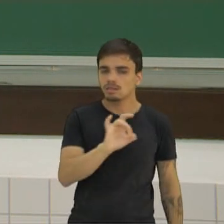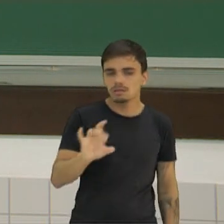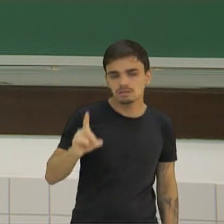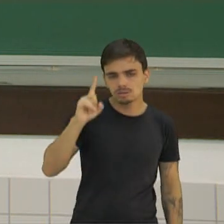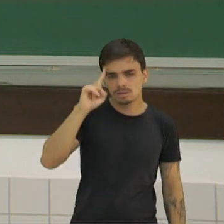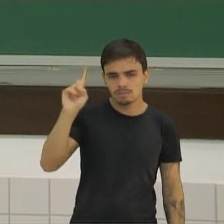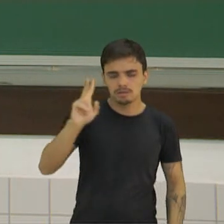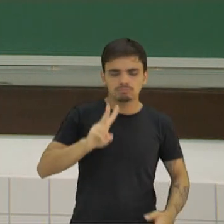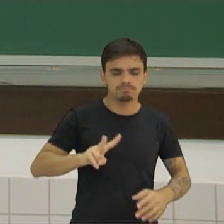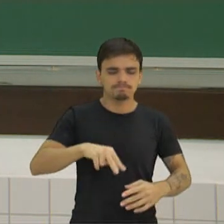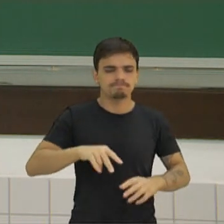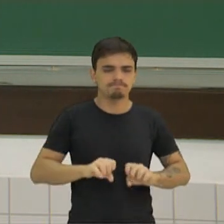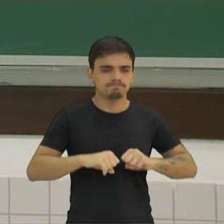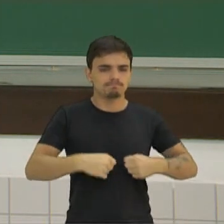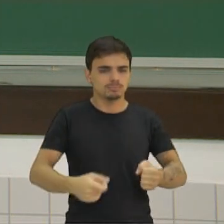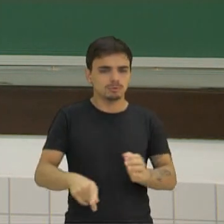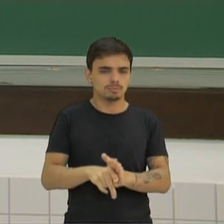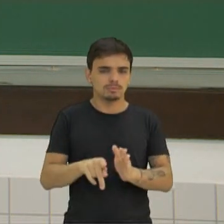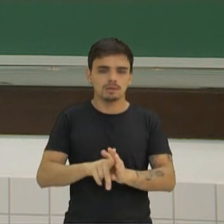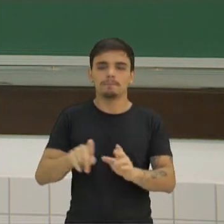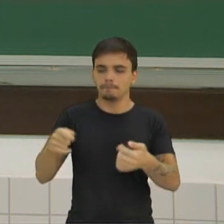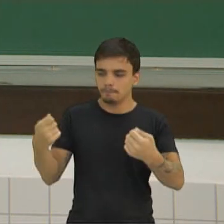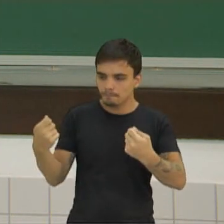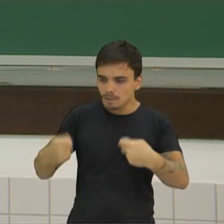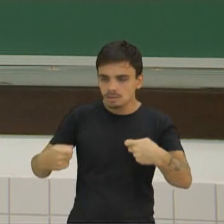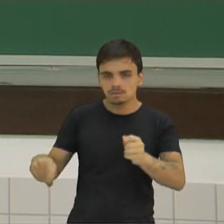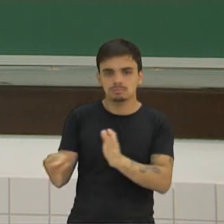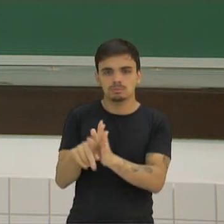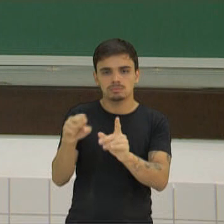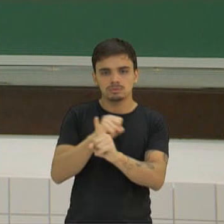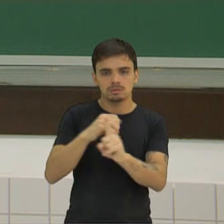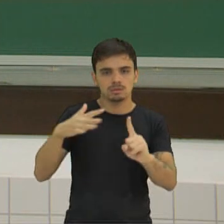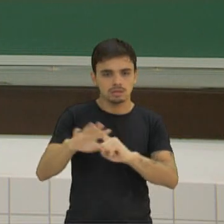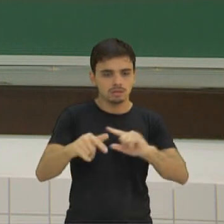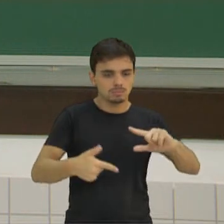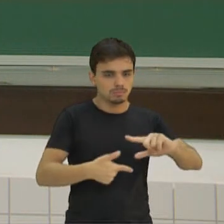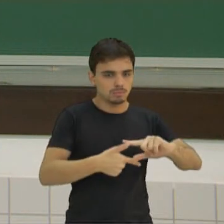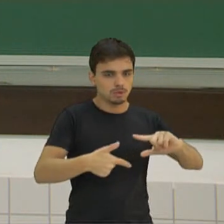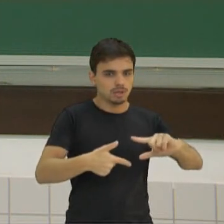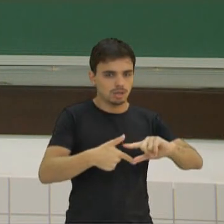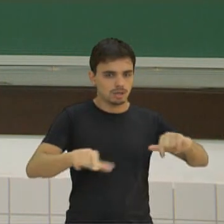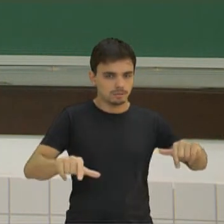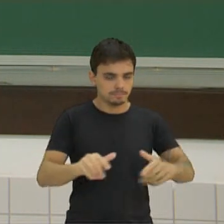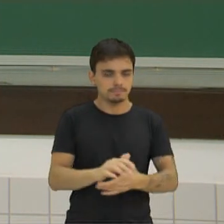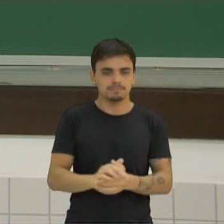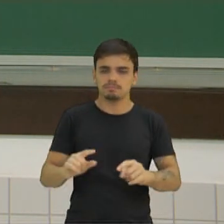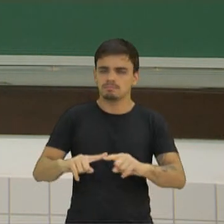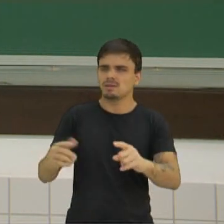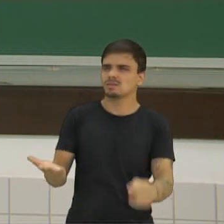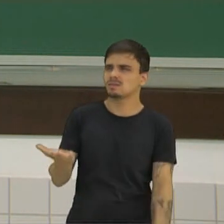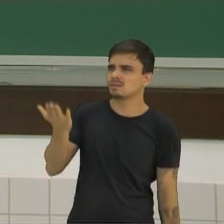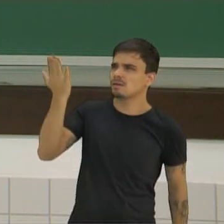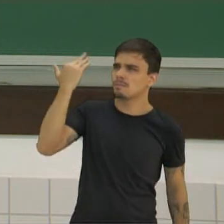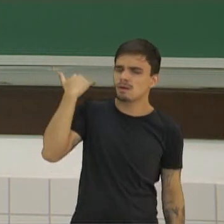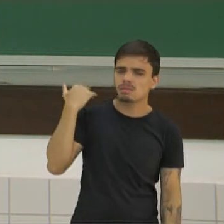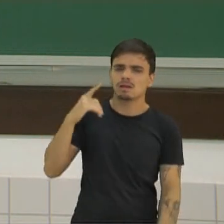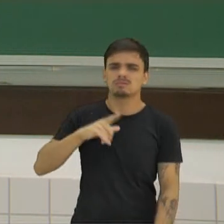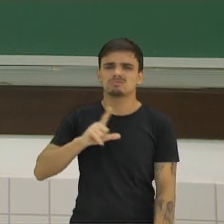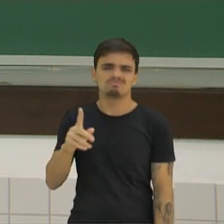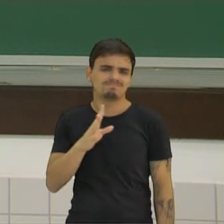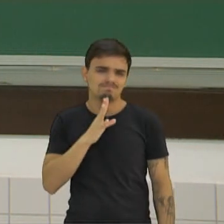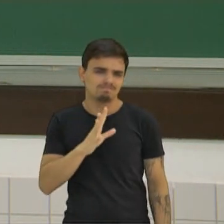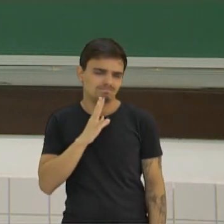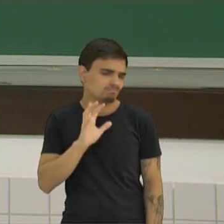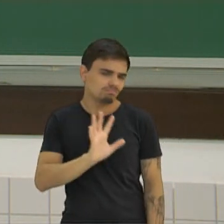dia mais se estabelece como indispensável para a sociedade moderna mas temos tempo atrás ela não era